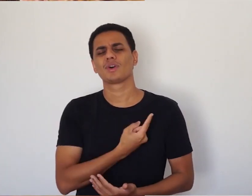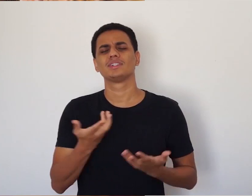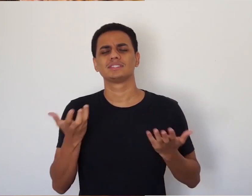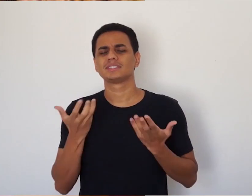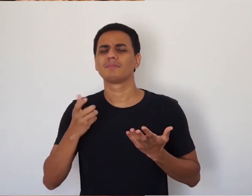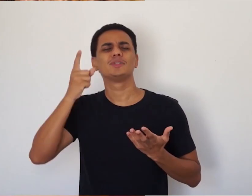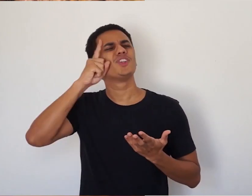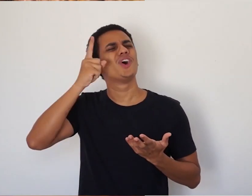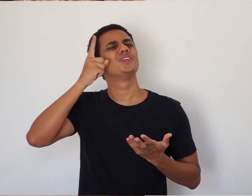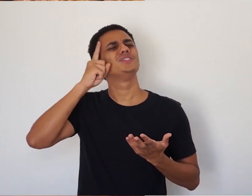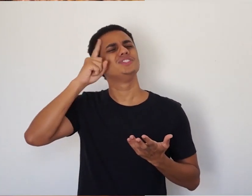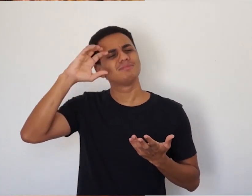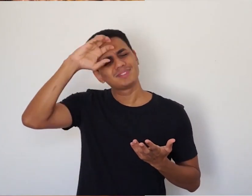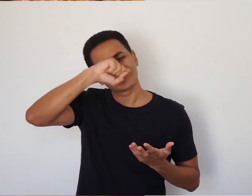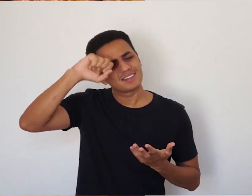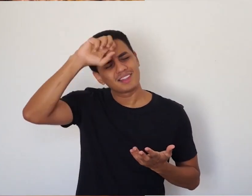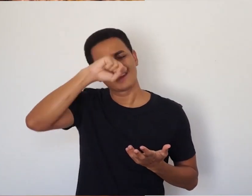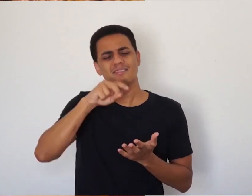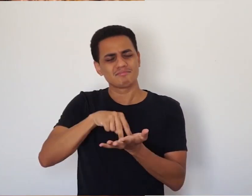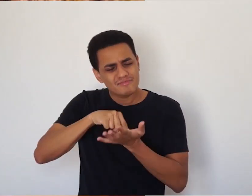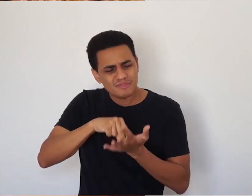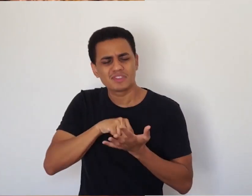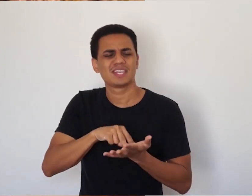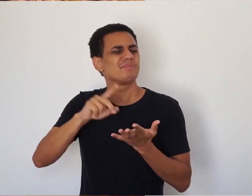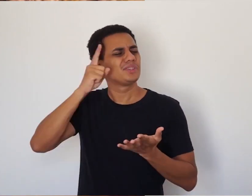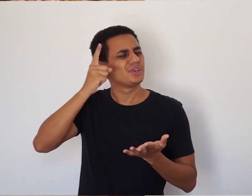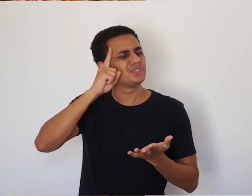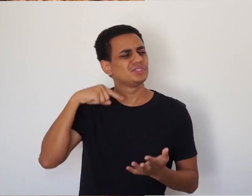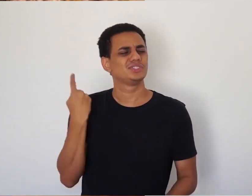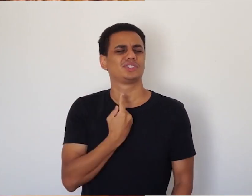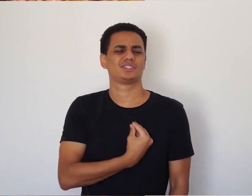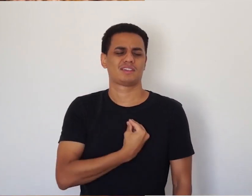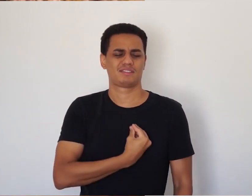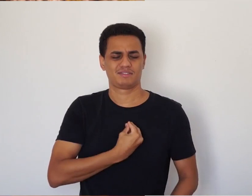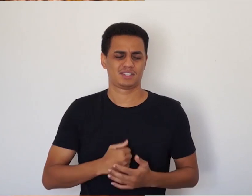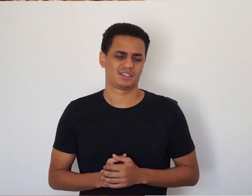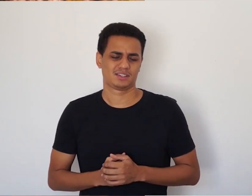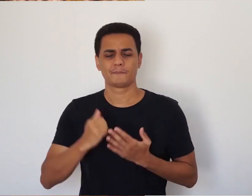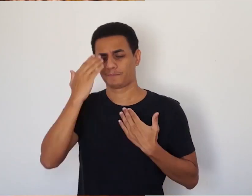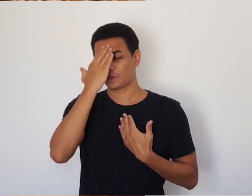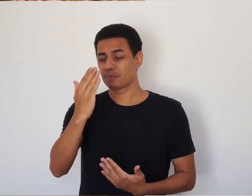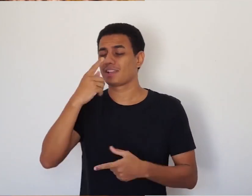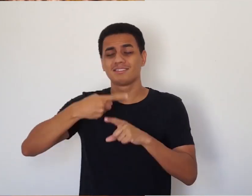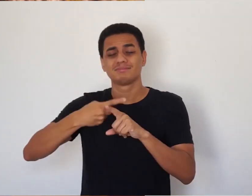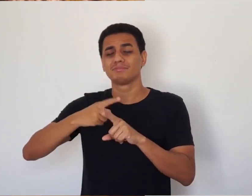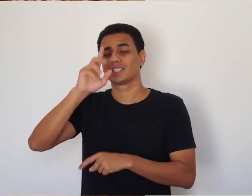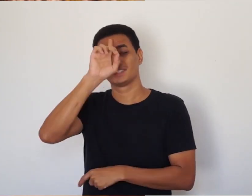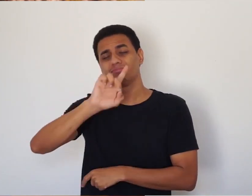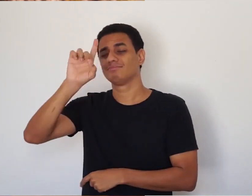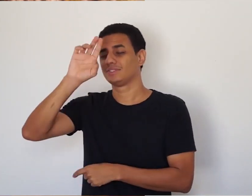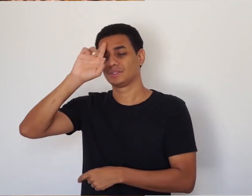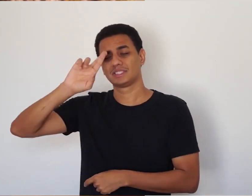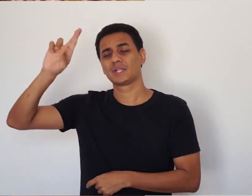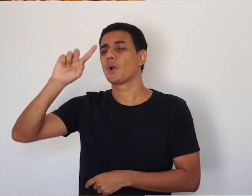Senhor, Deus. e nós queremos Obrigado. passar por esse caminho todos os dias e permanecer nesse caminho todos os dias da nossa vida. Obrigada porque